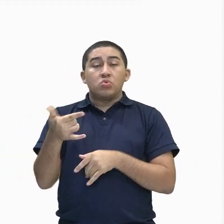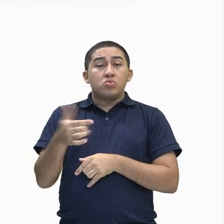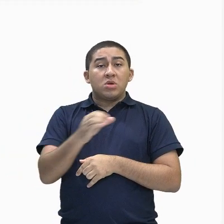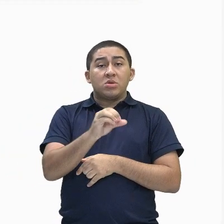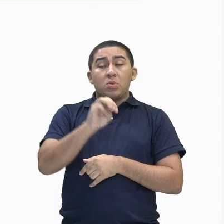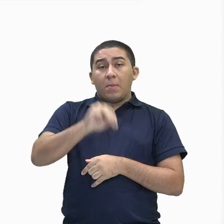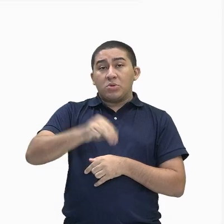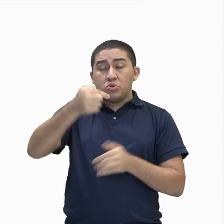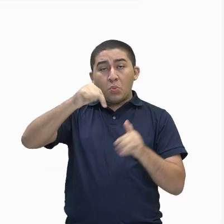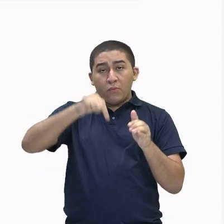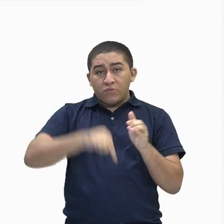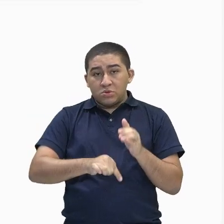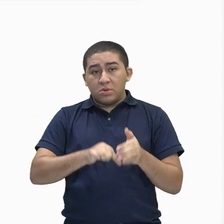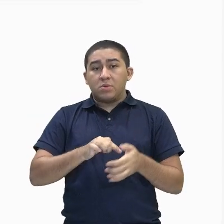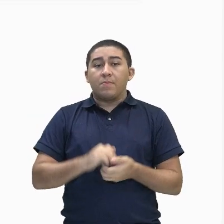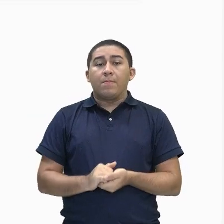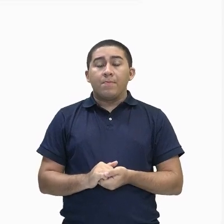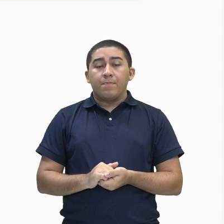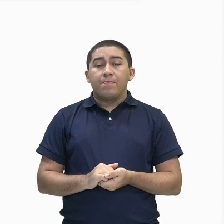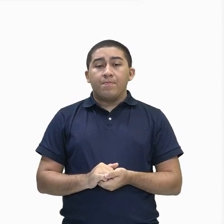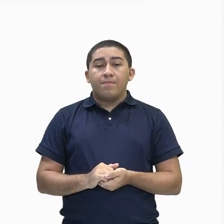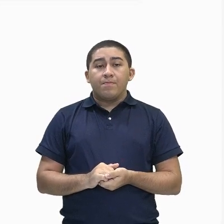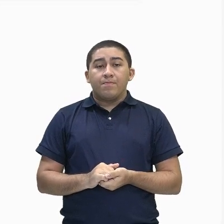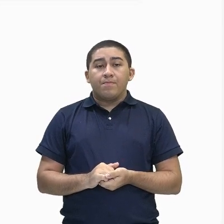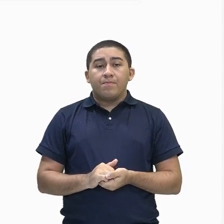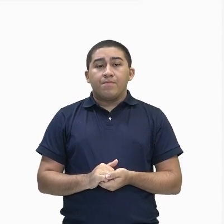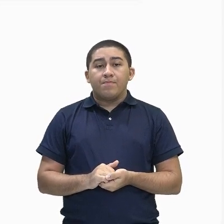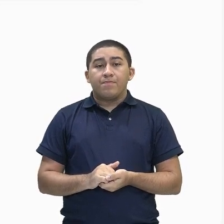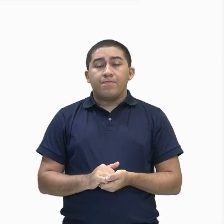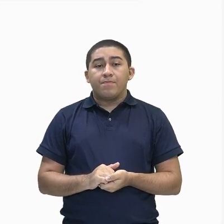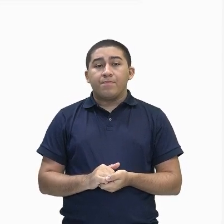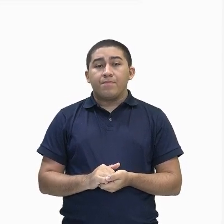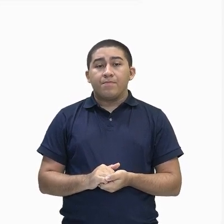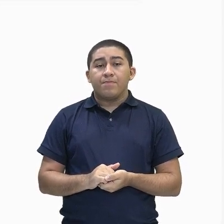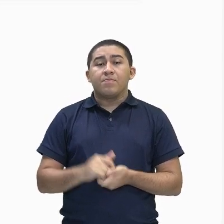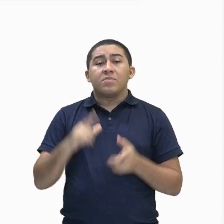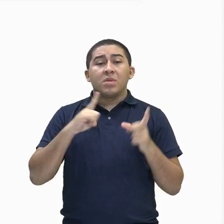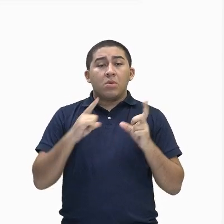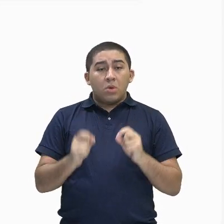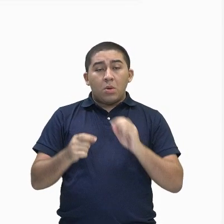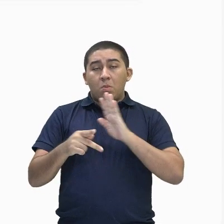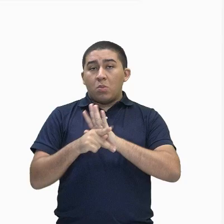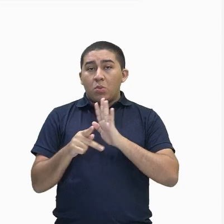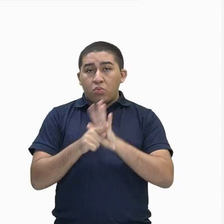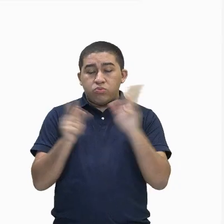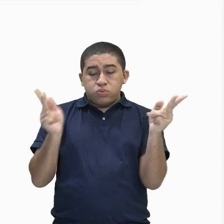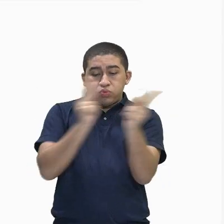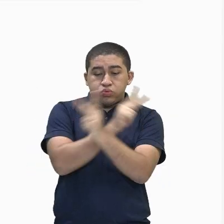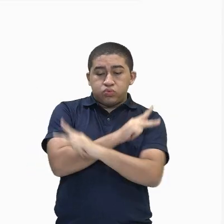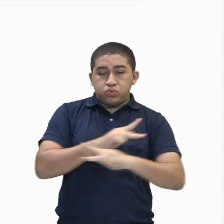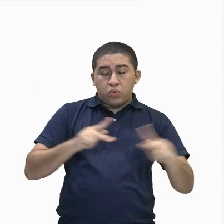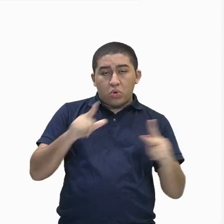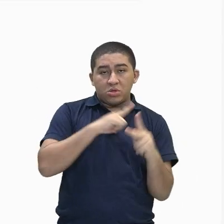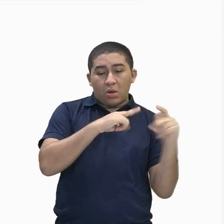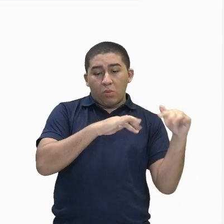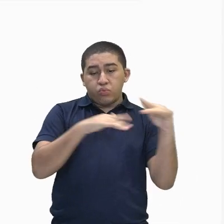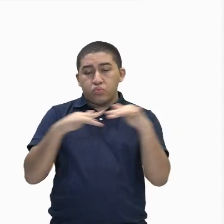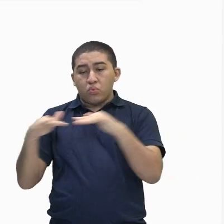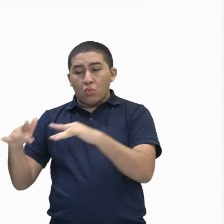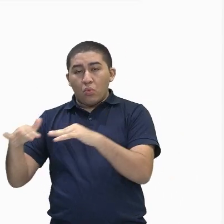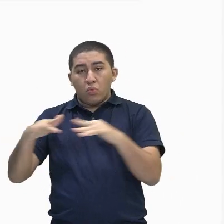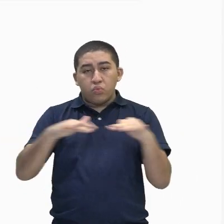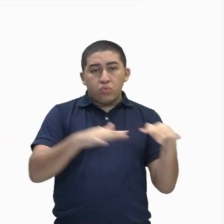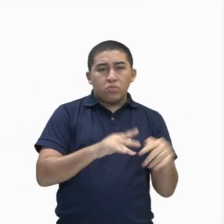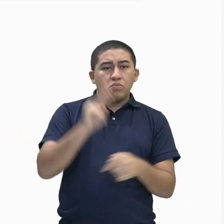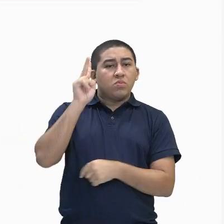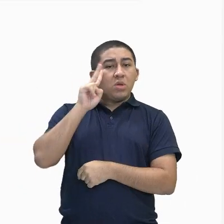de profundidade. Essas correntes elas são impulsionadas pelo vento. Lembra do vento que nós vimos ainda há